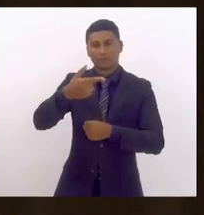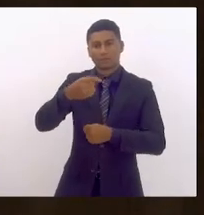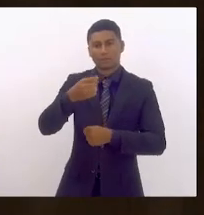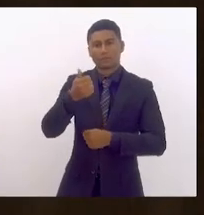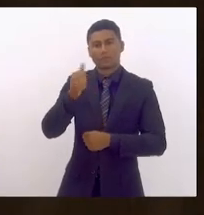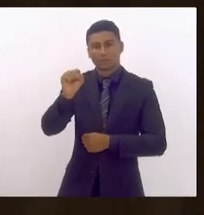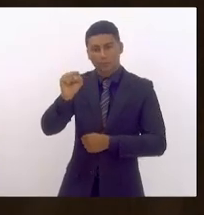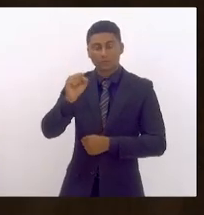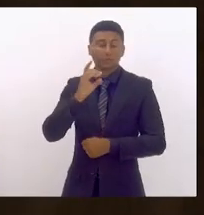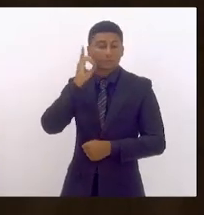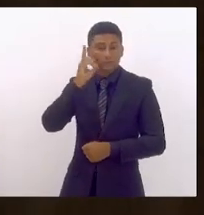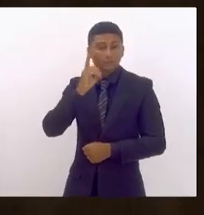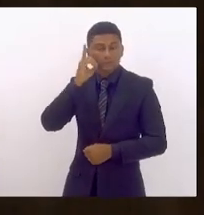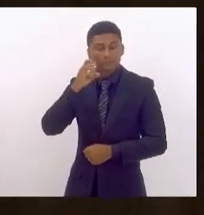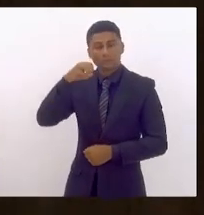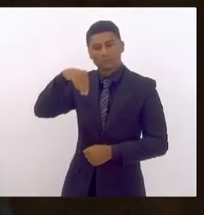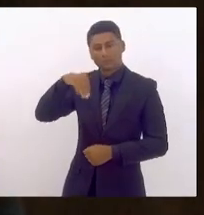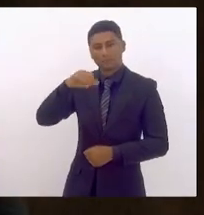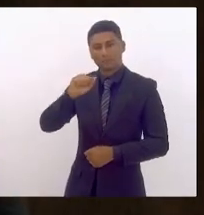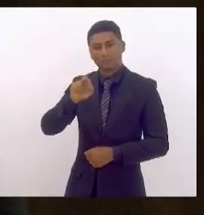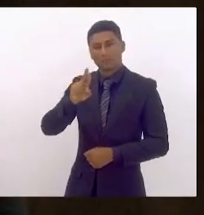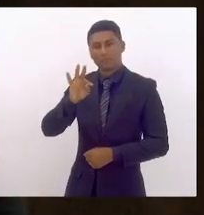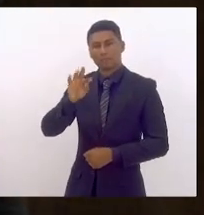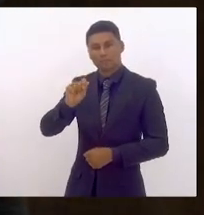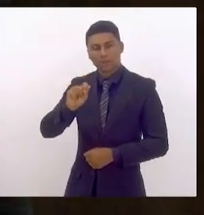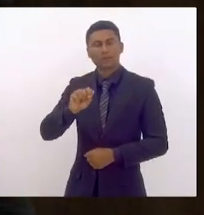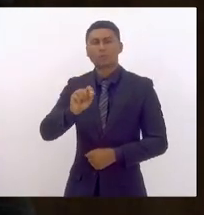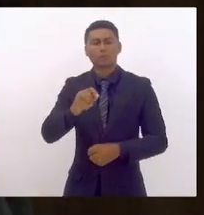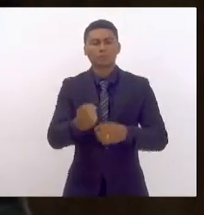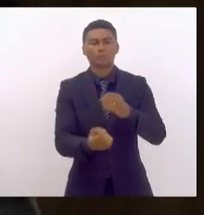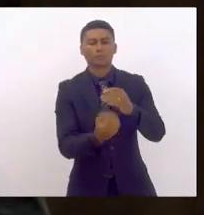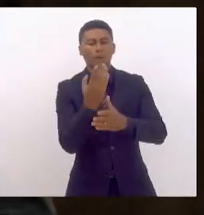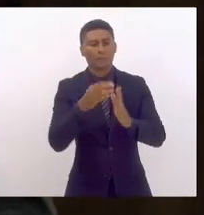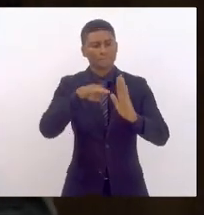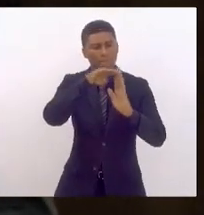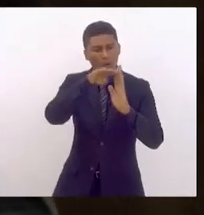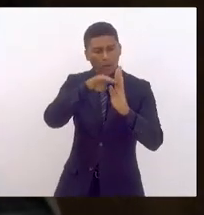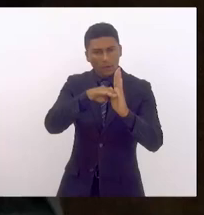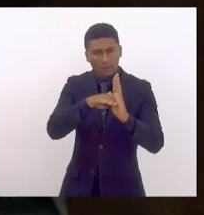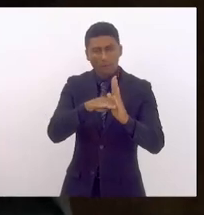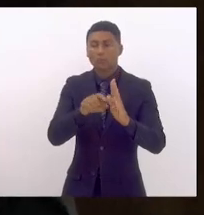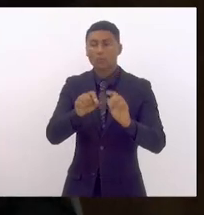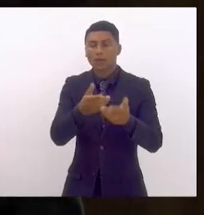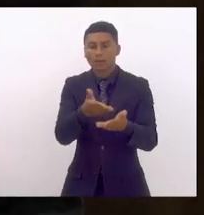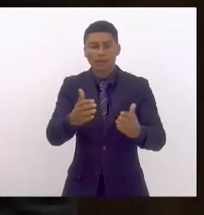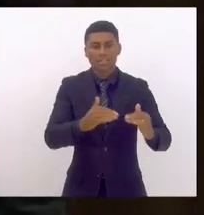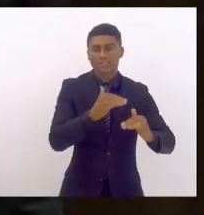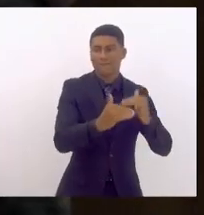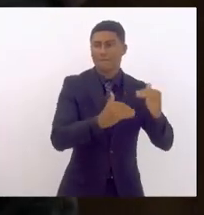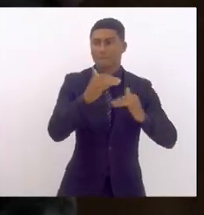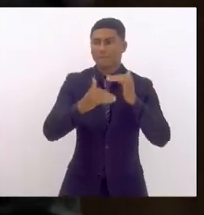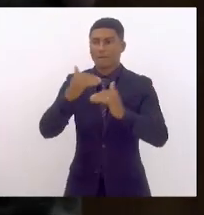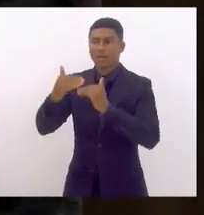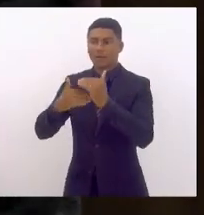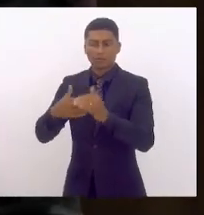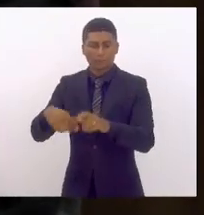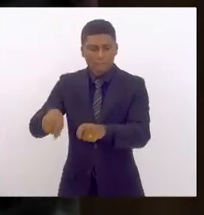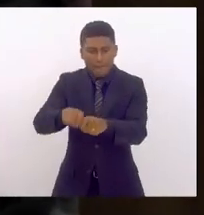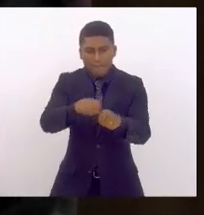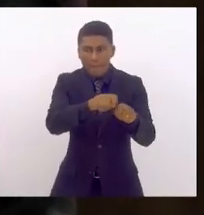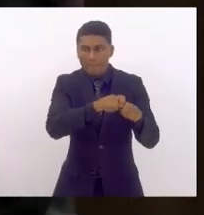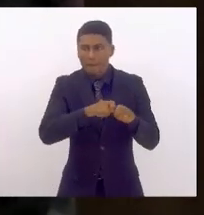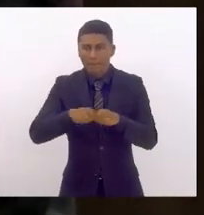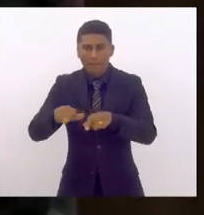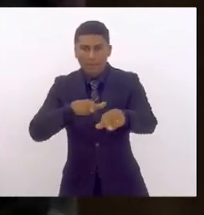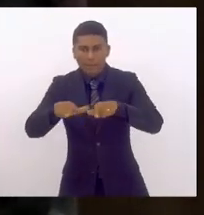Marta Rocha que institui o programa Estadual de desenvolvimento da produção artesanal erro orgânica